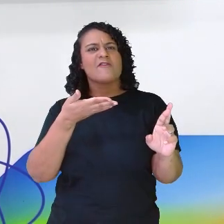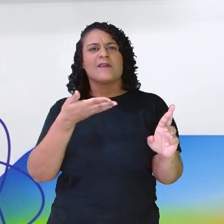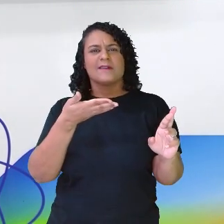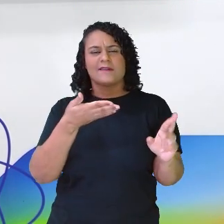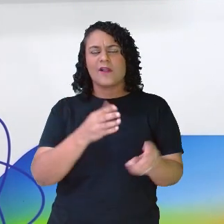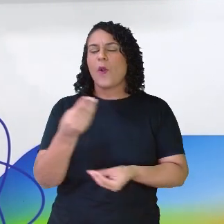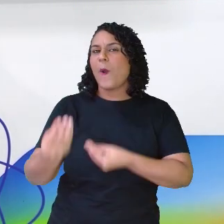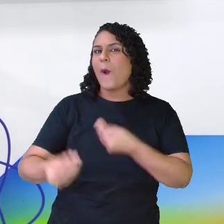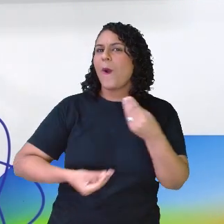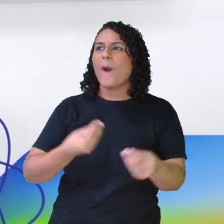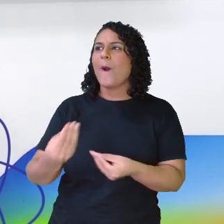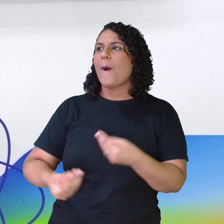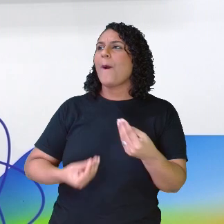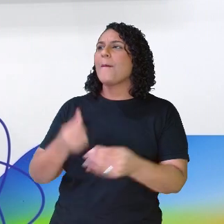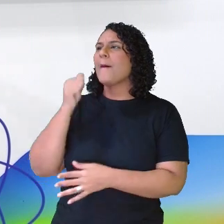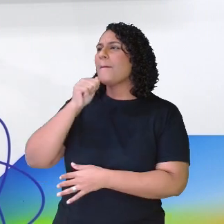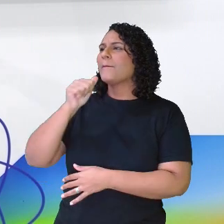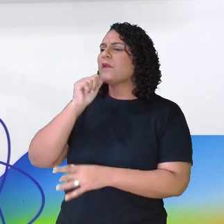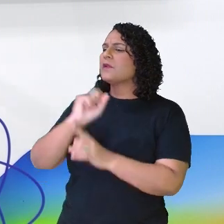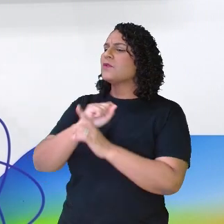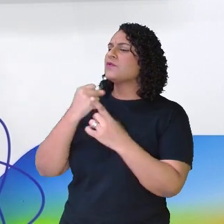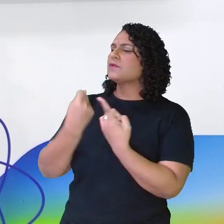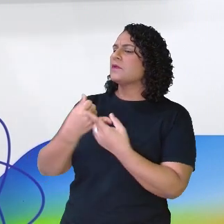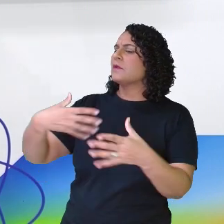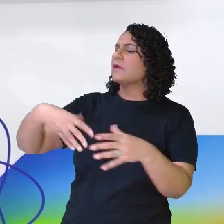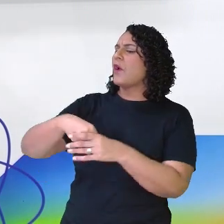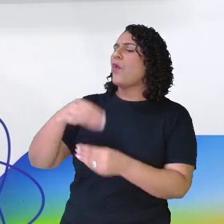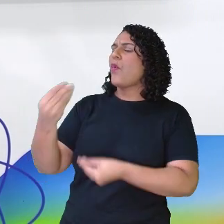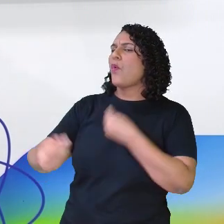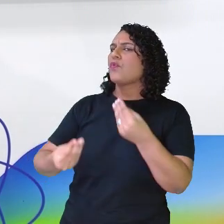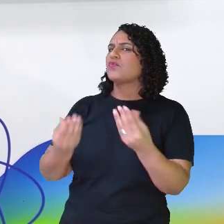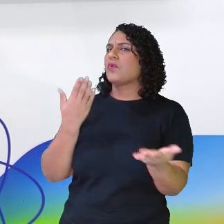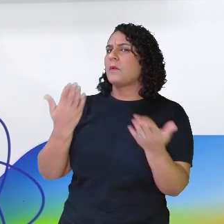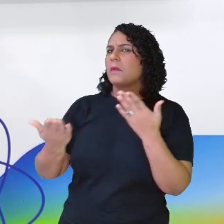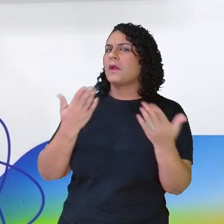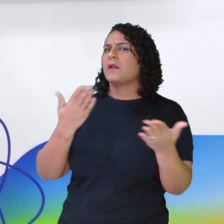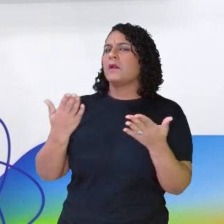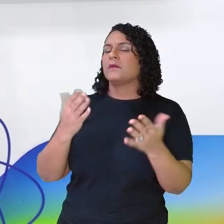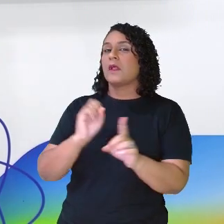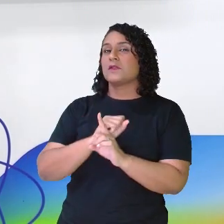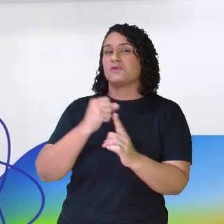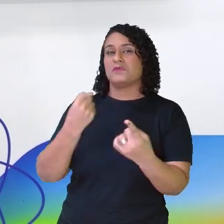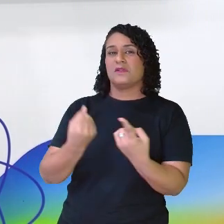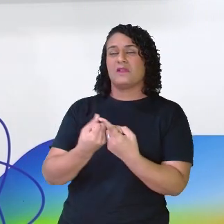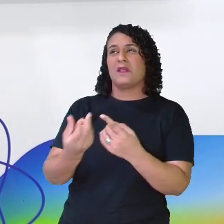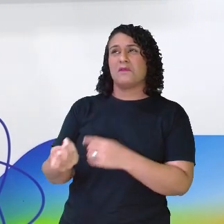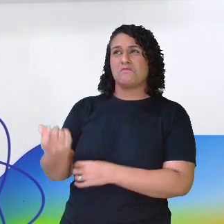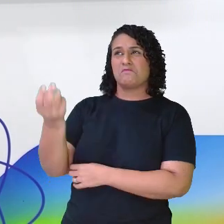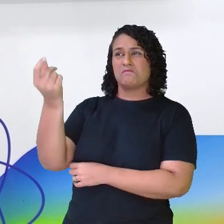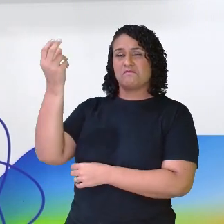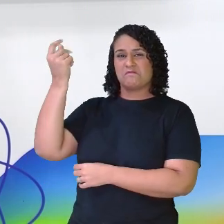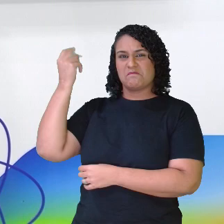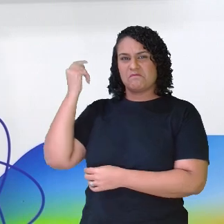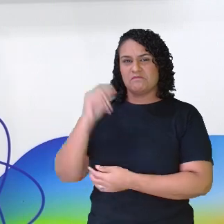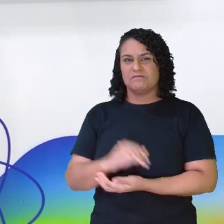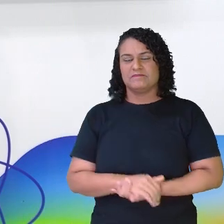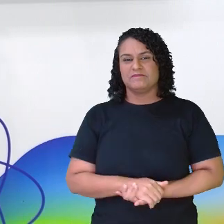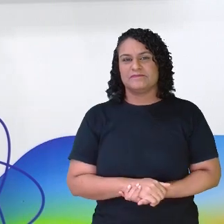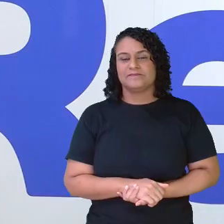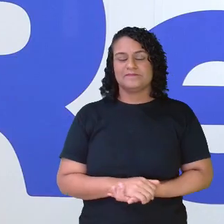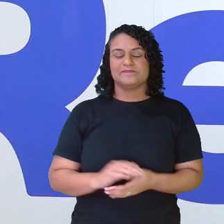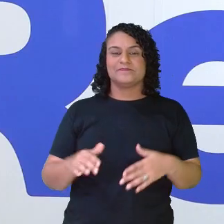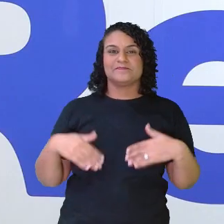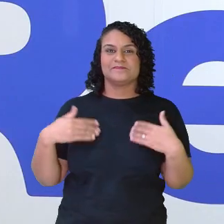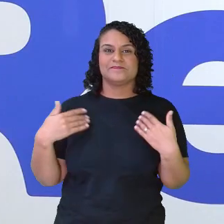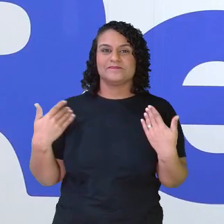a posição da mulher na sociedade hoje, comparado à sociedade patriarcal, à sociedade açucareira?